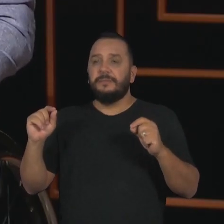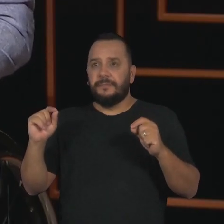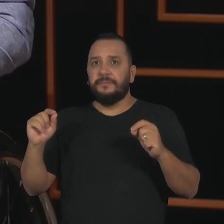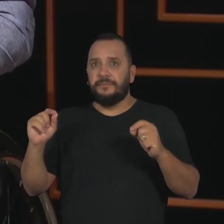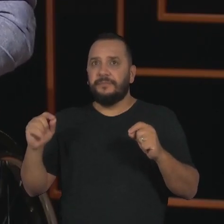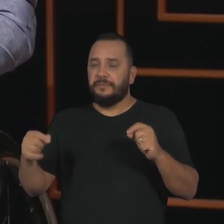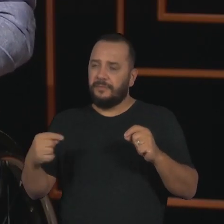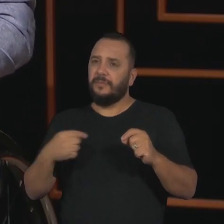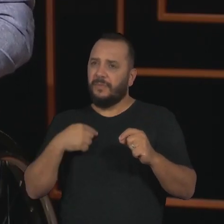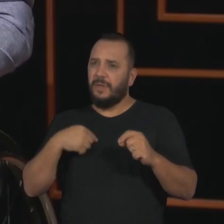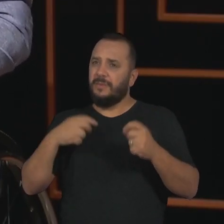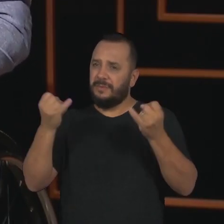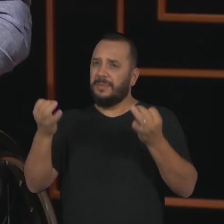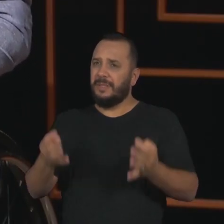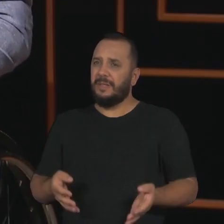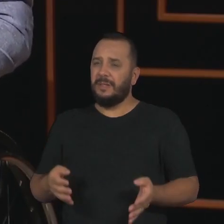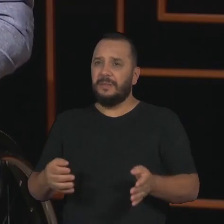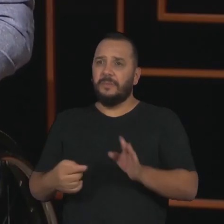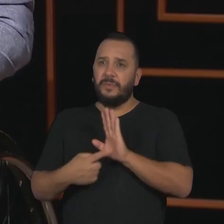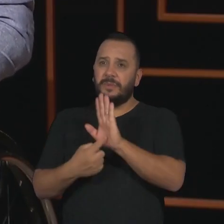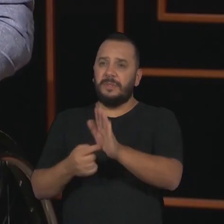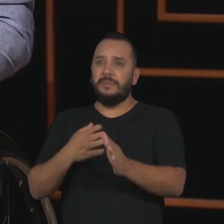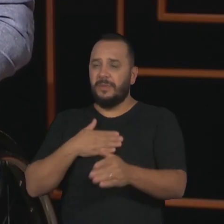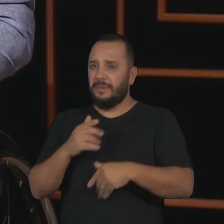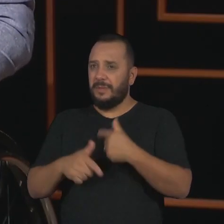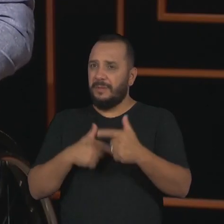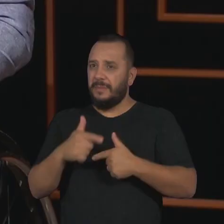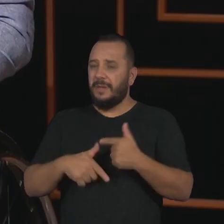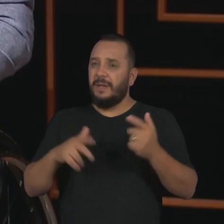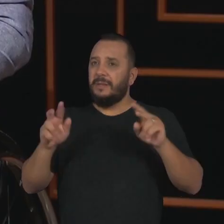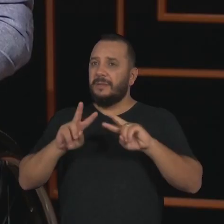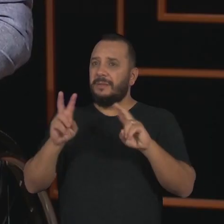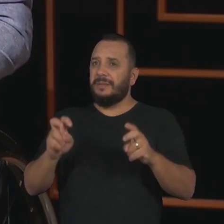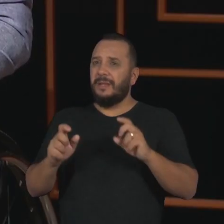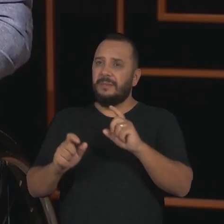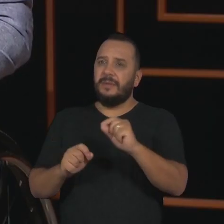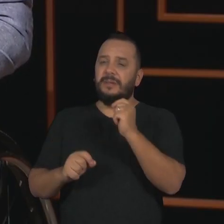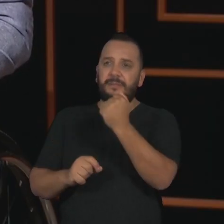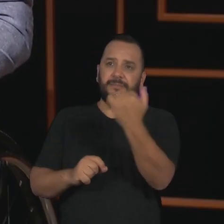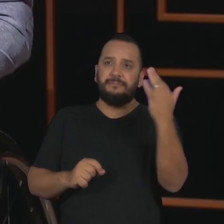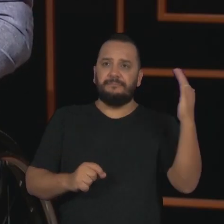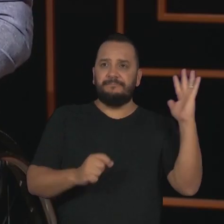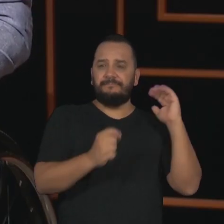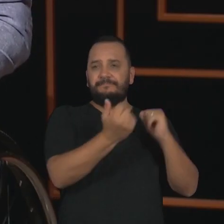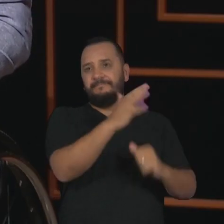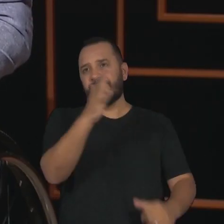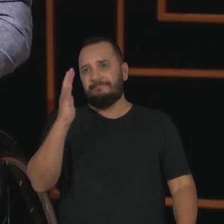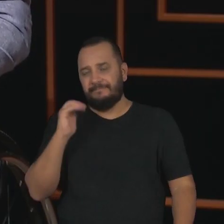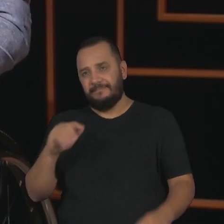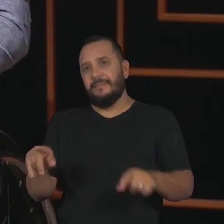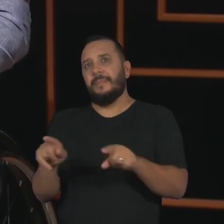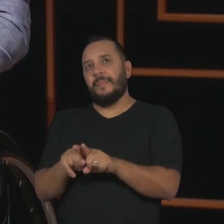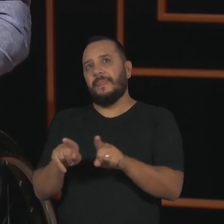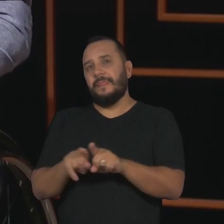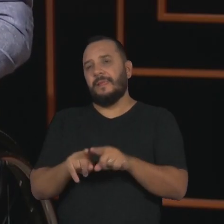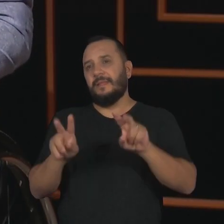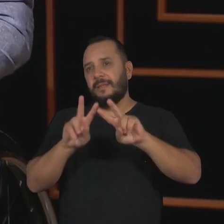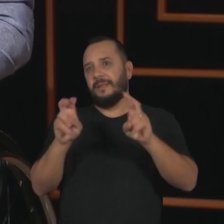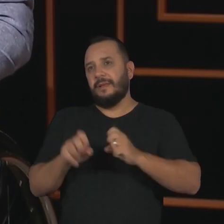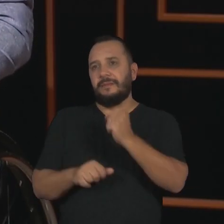começo a levantar isso no meu trabalho, a questão do meio ambiente. E a questão do meio